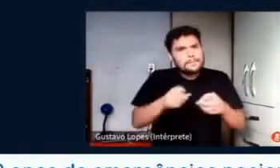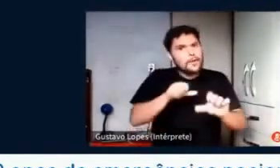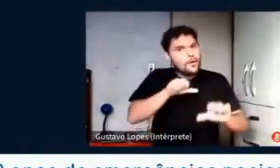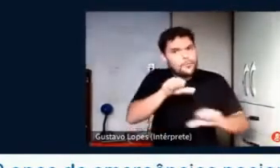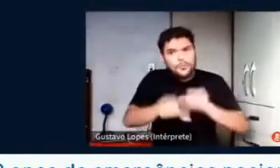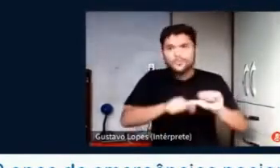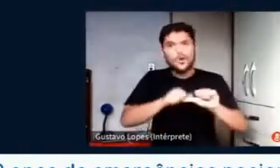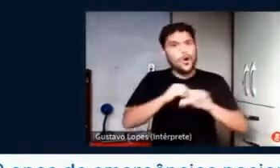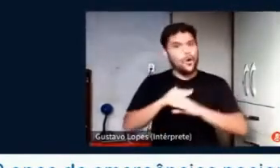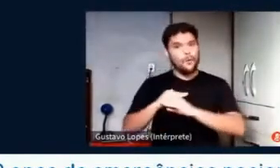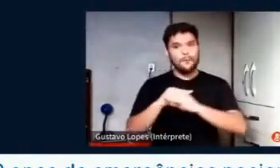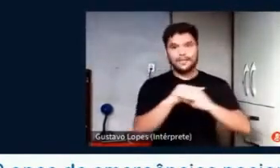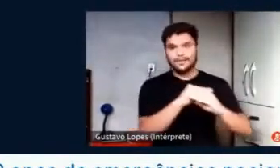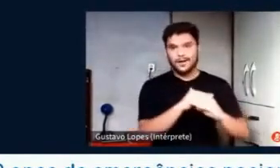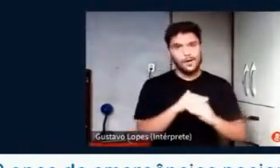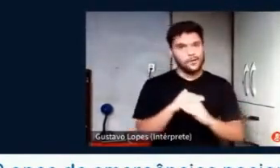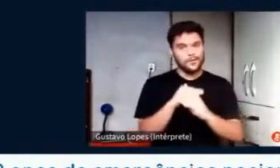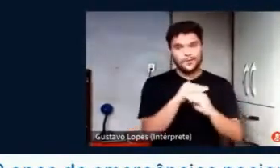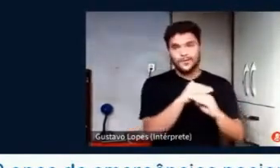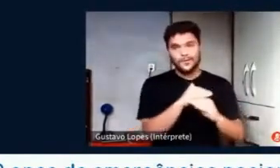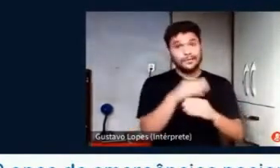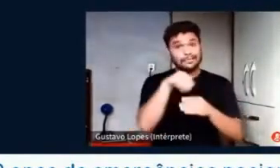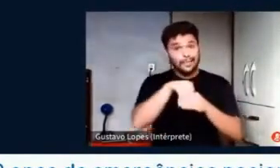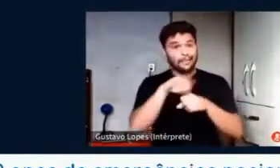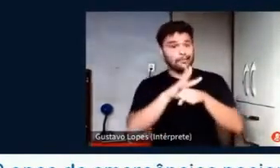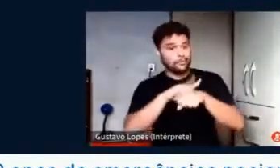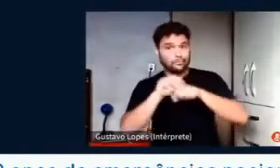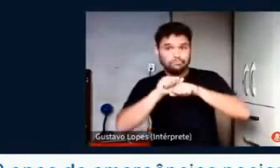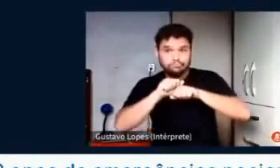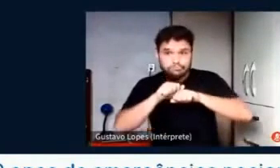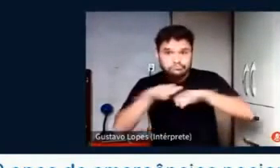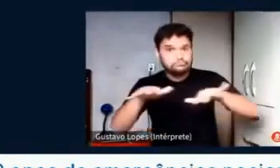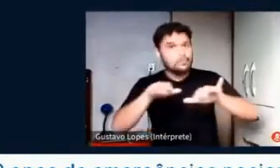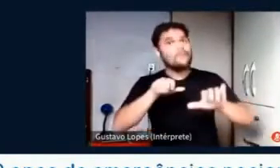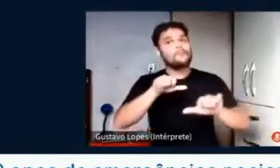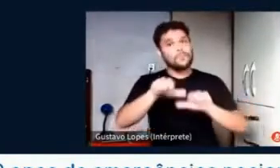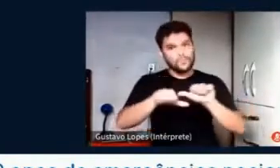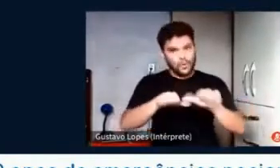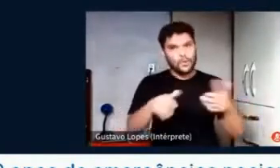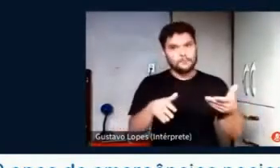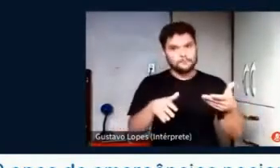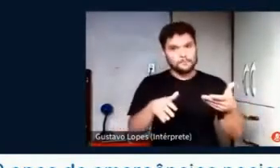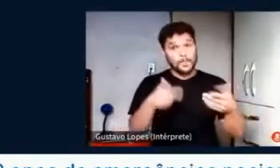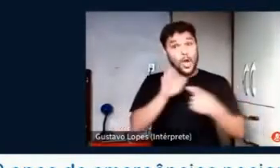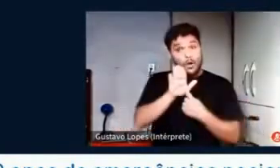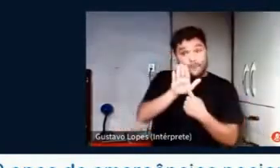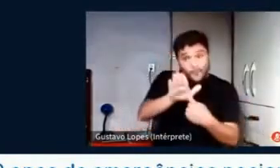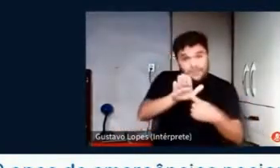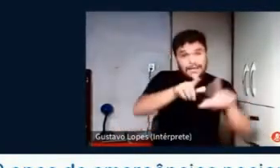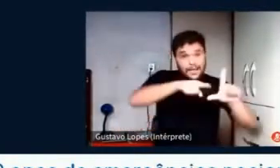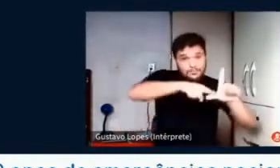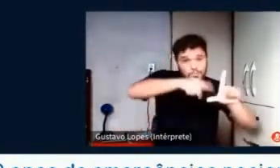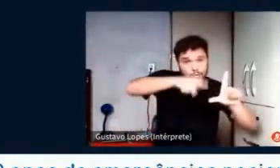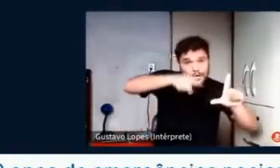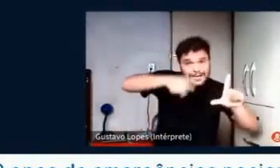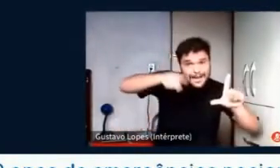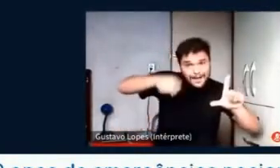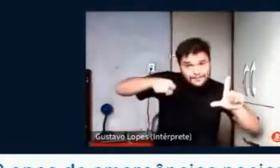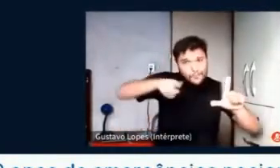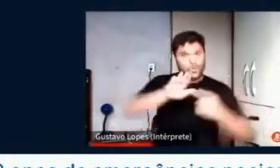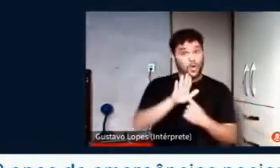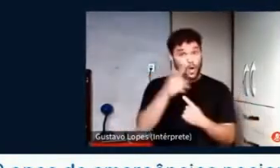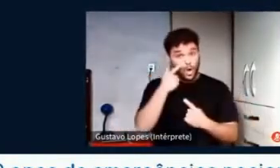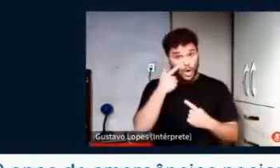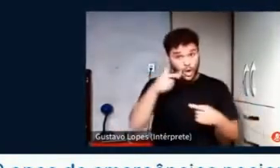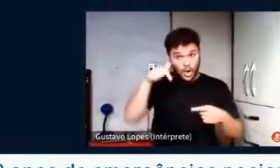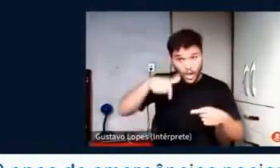nos padrões das epidemias, das doenças. E aqui nesse gráfico, eu desenhei esse gráfico mostrando que em todos